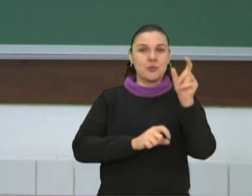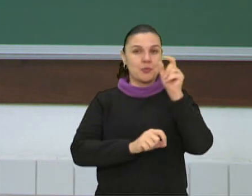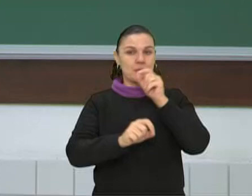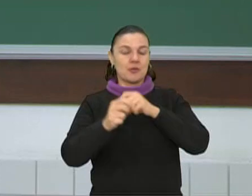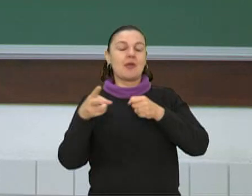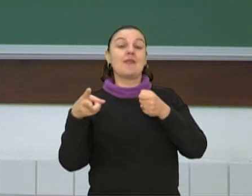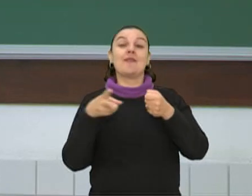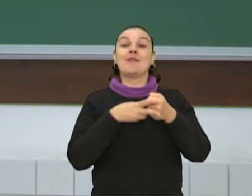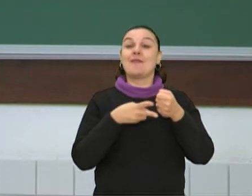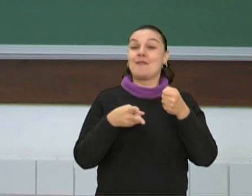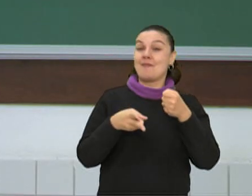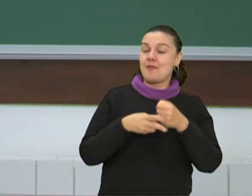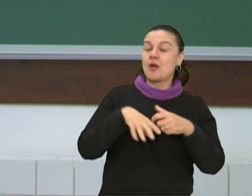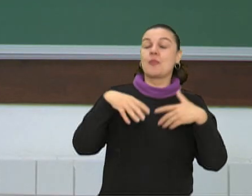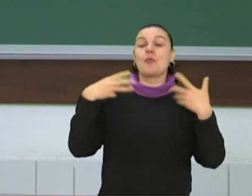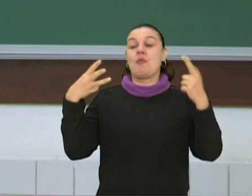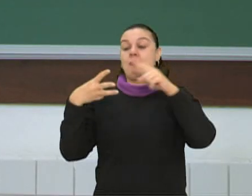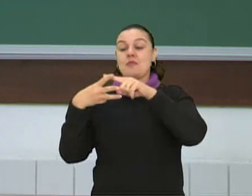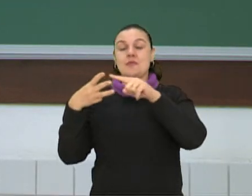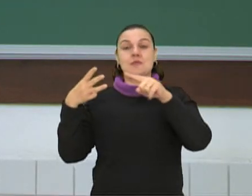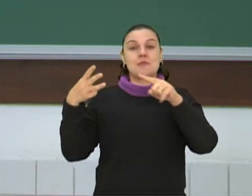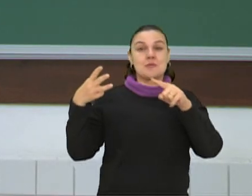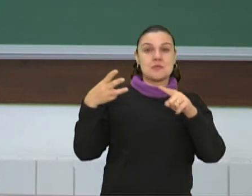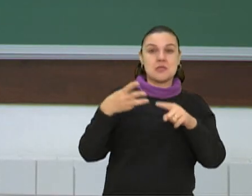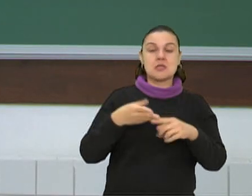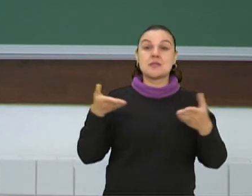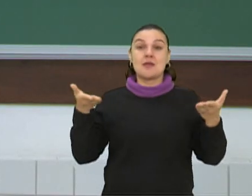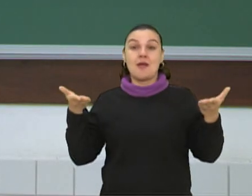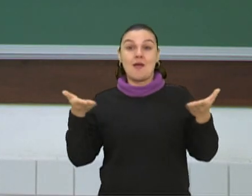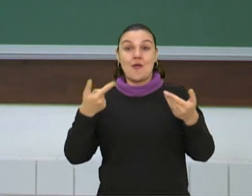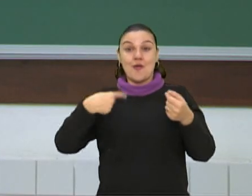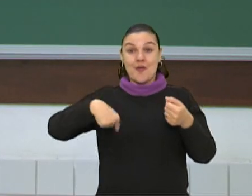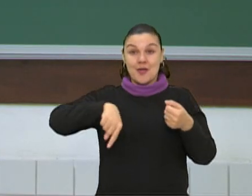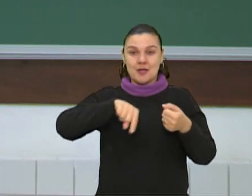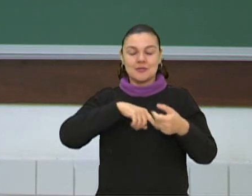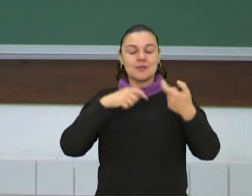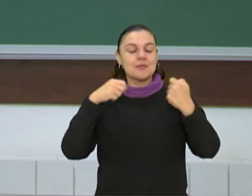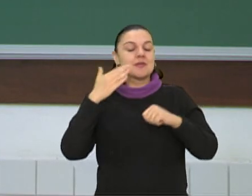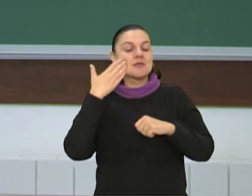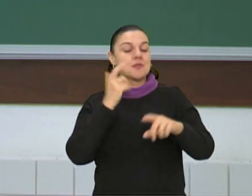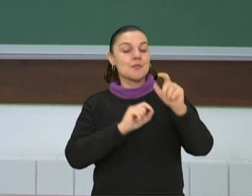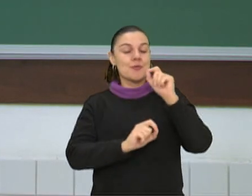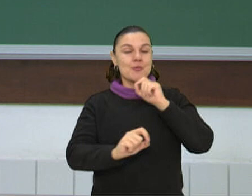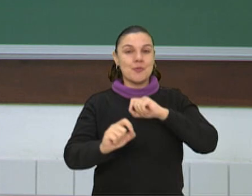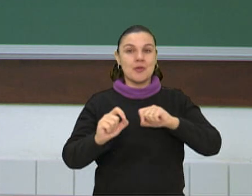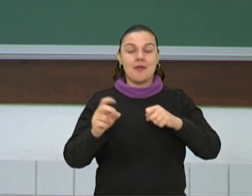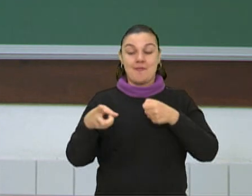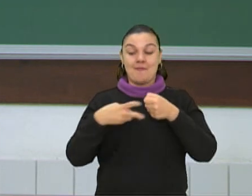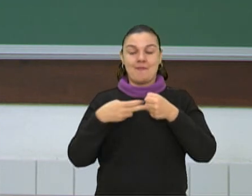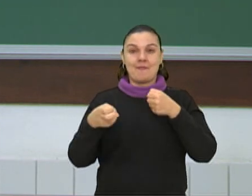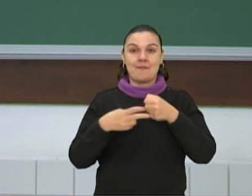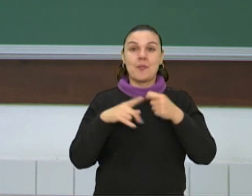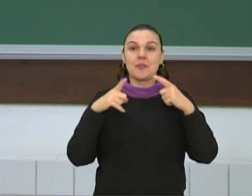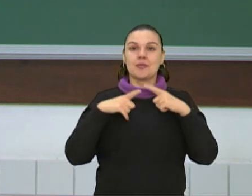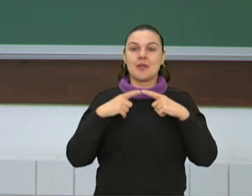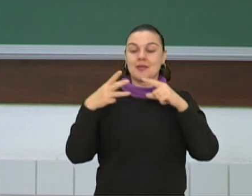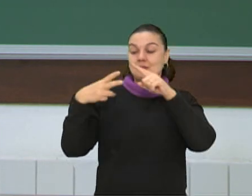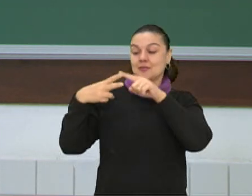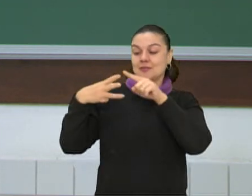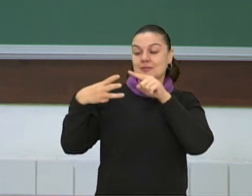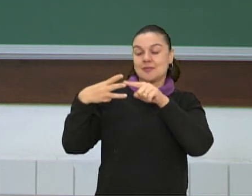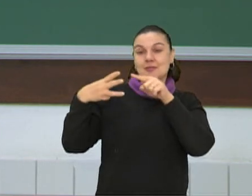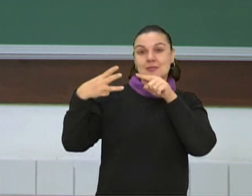o verbo, quais são os 3 modos verbais, nós temos que saber que o verbo ele tem